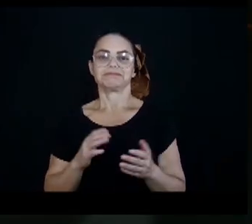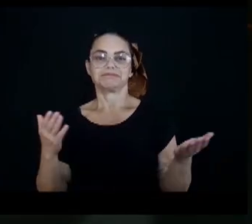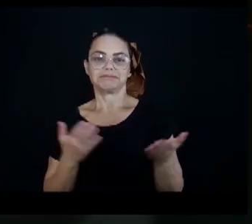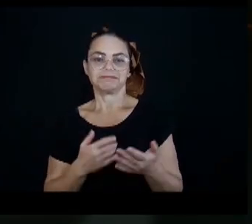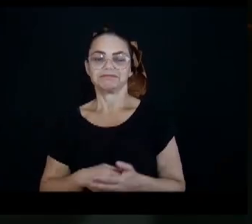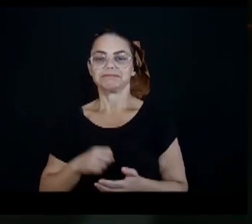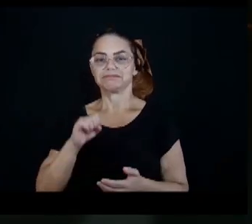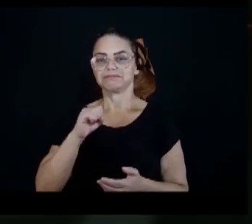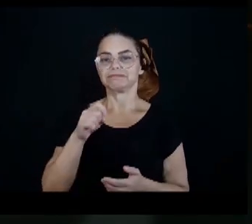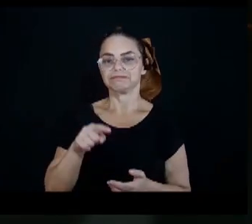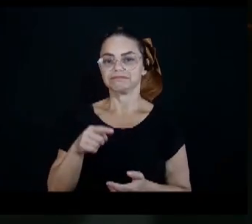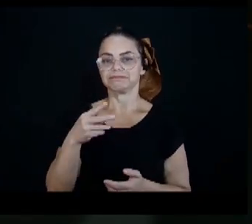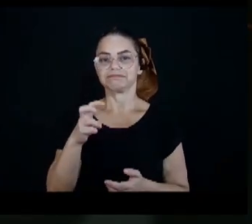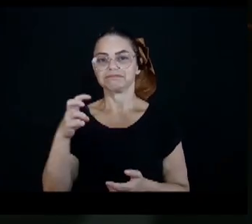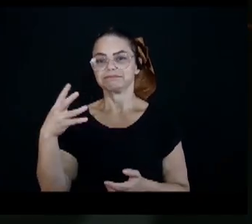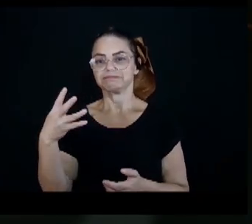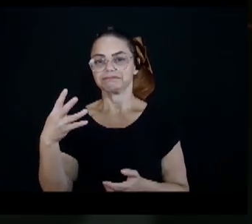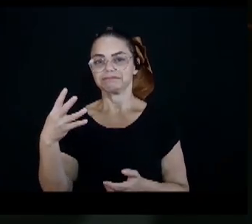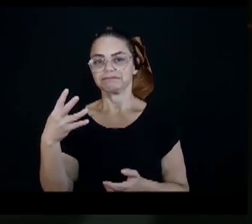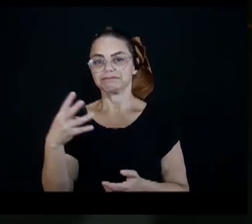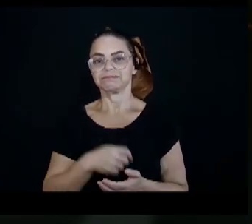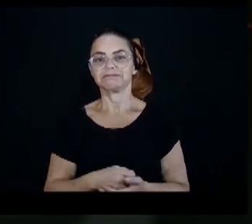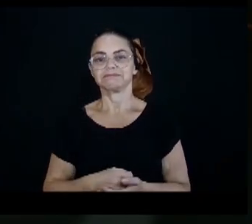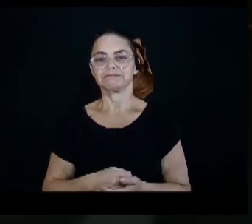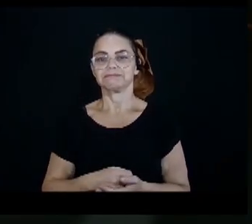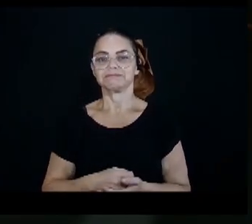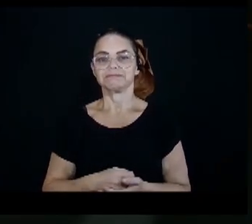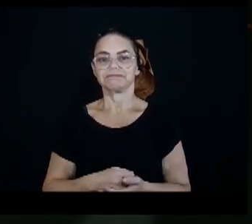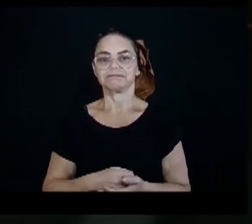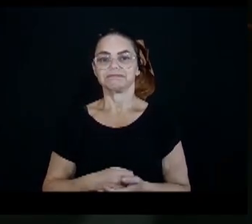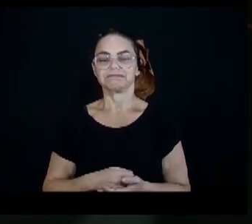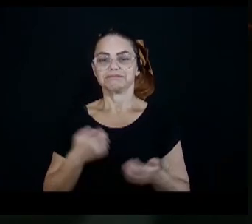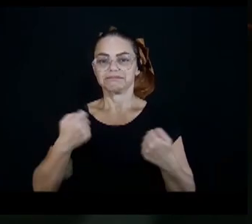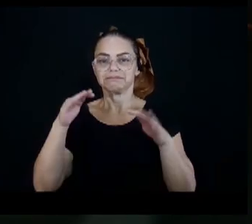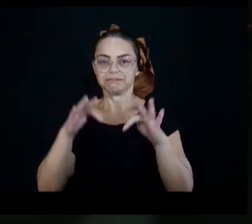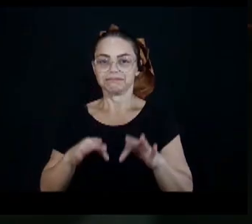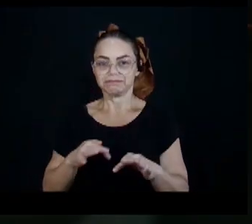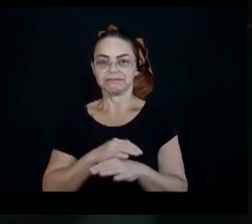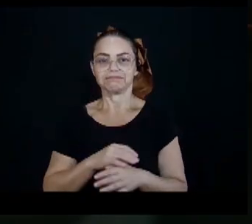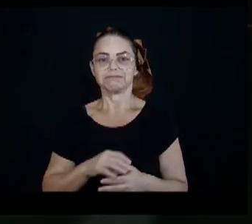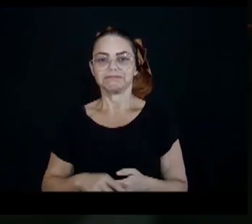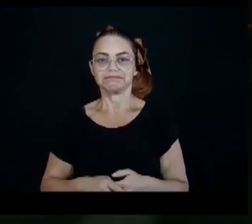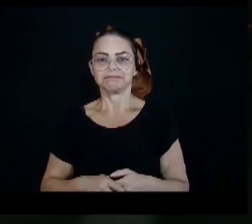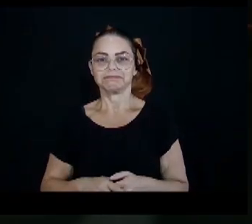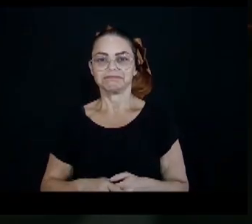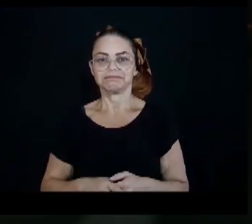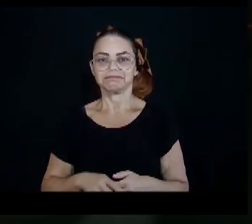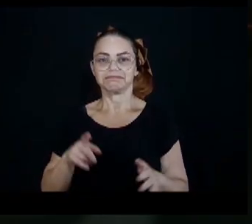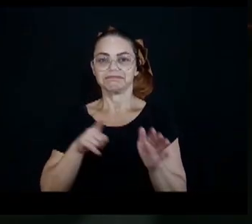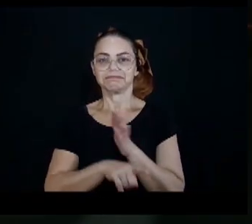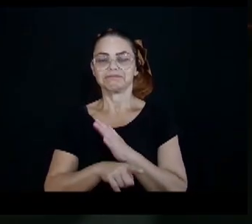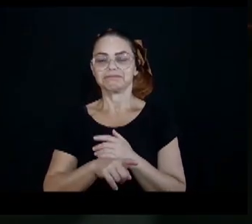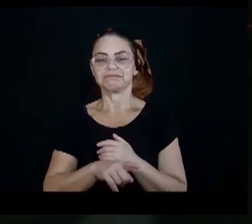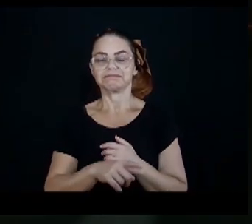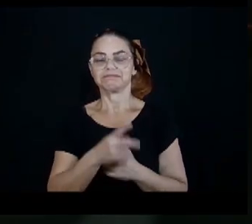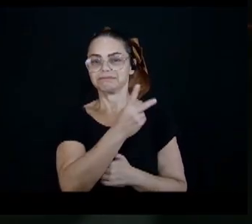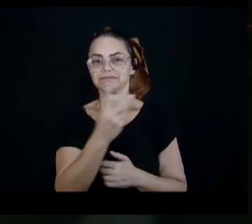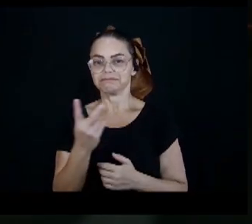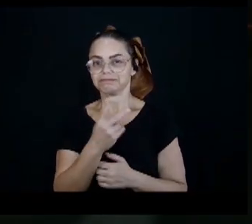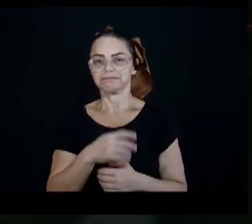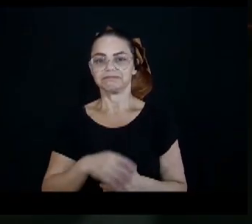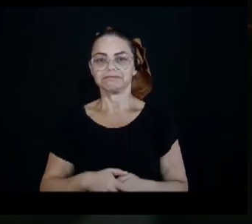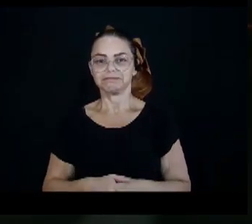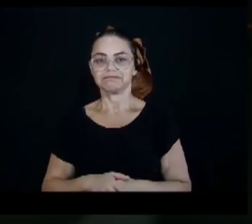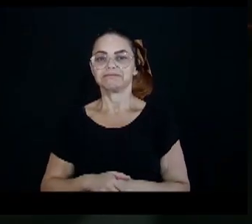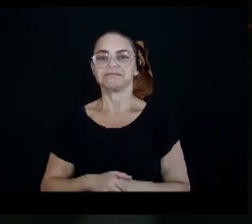produção, fala comigo aqui. Precisa encerrar ou dá tempo de uma pergunta para cada um? Uma para cada um? Então tá, a